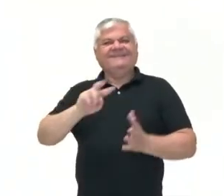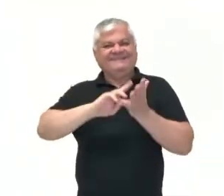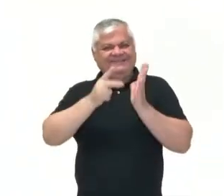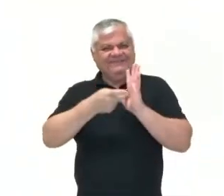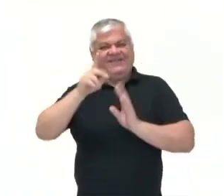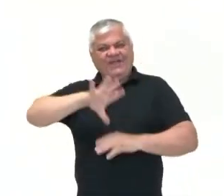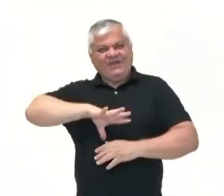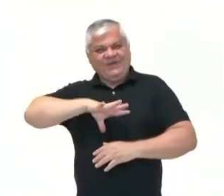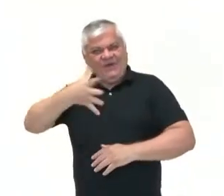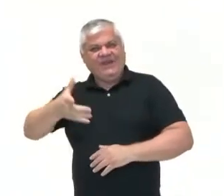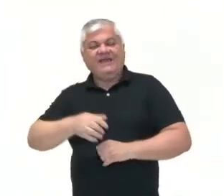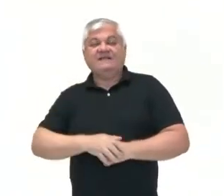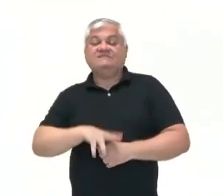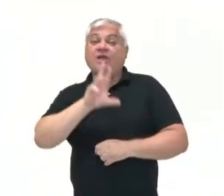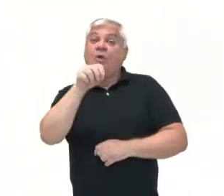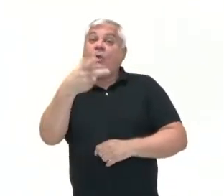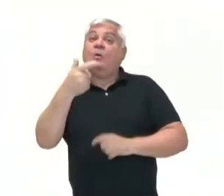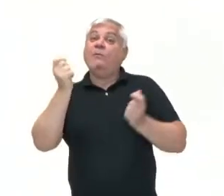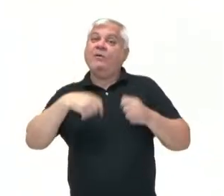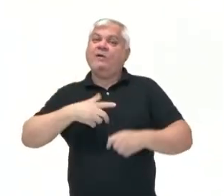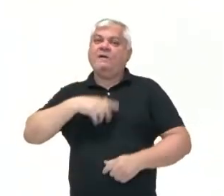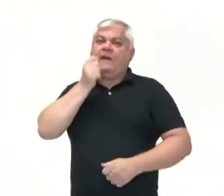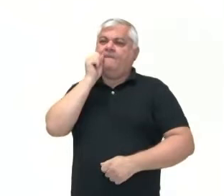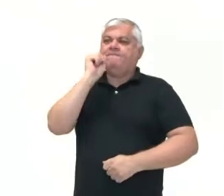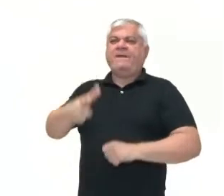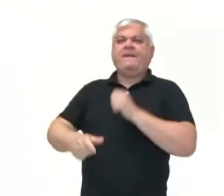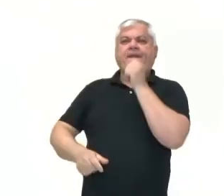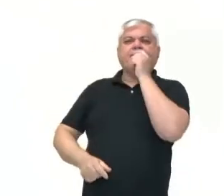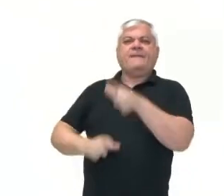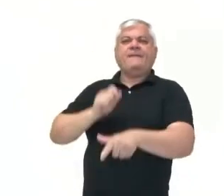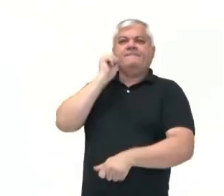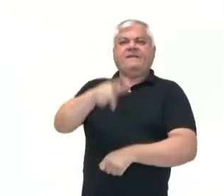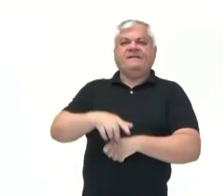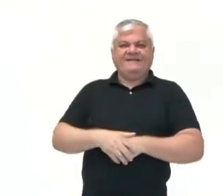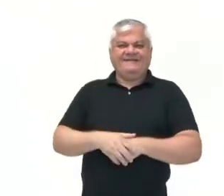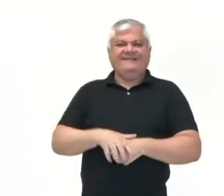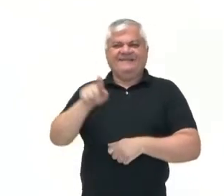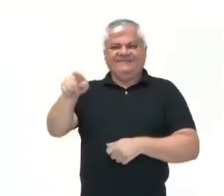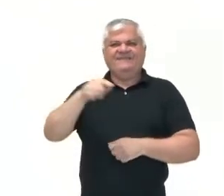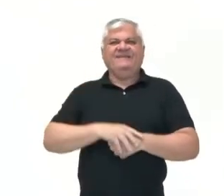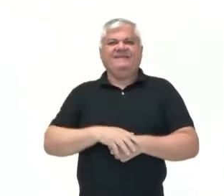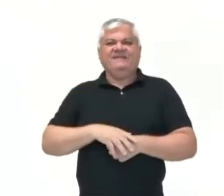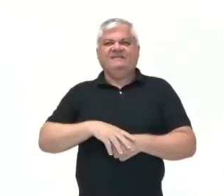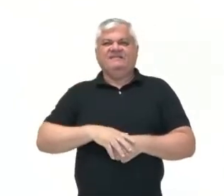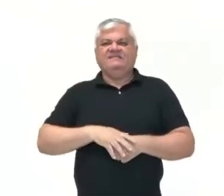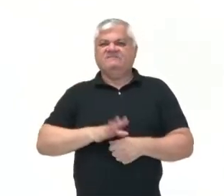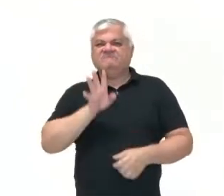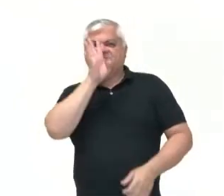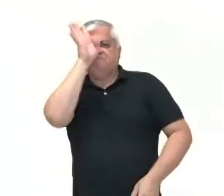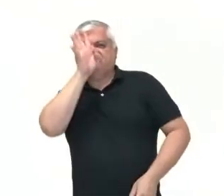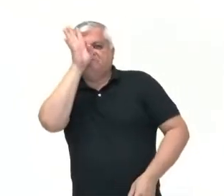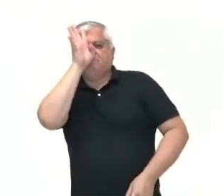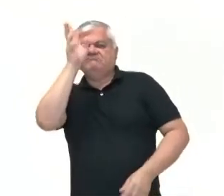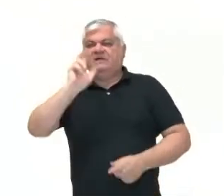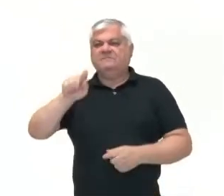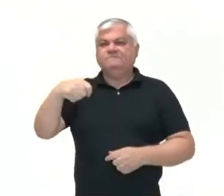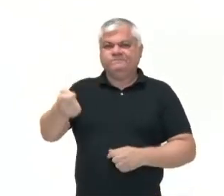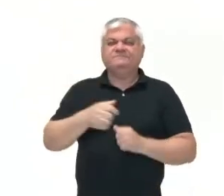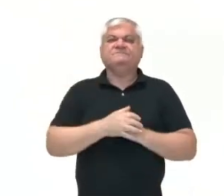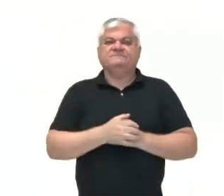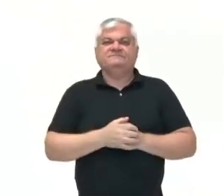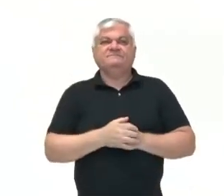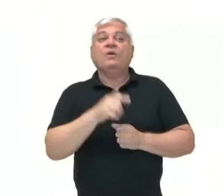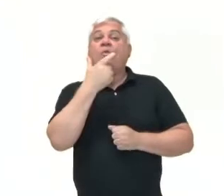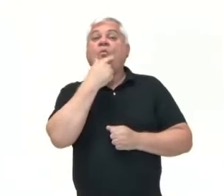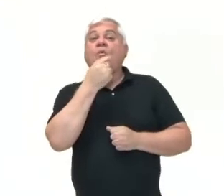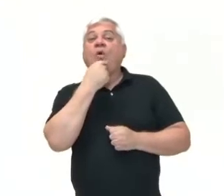ser dita em tom de ofensa, quando a valentia vira prepotência, diz o linguista Flávio de